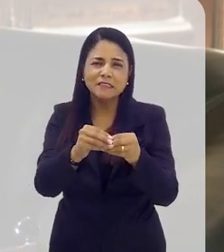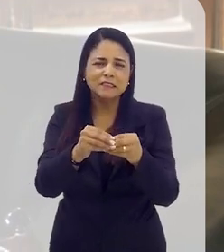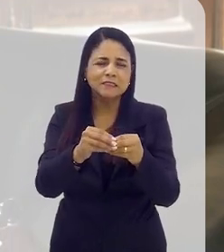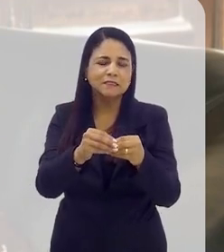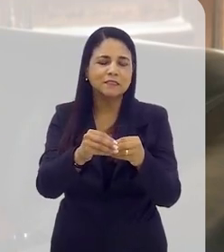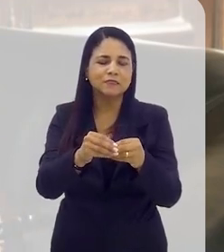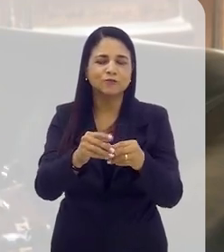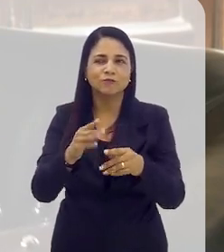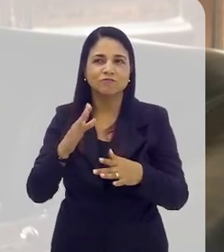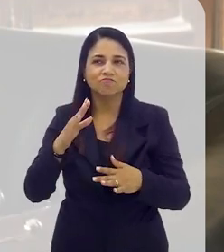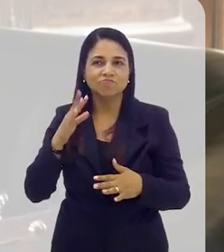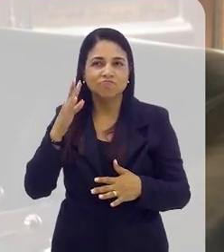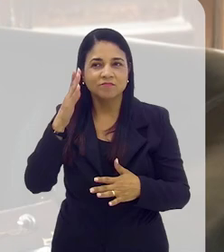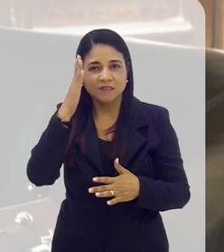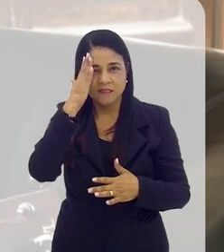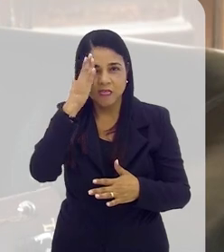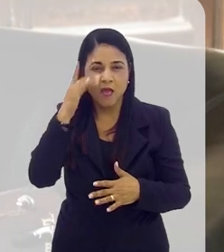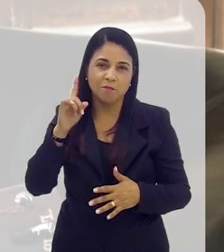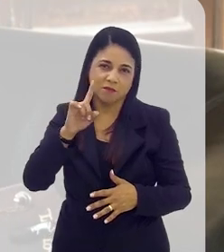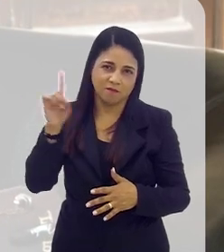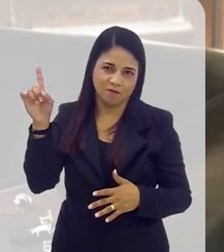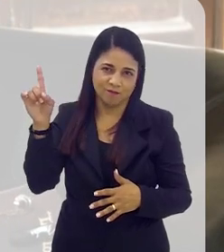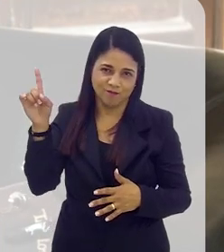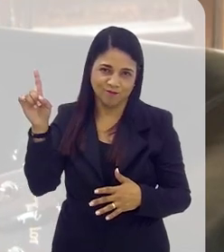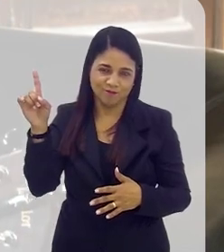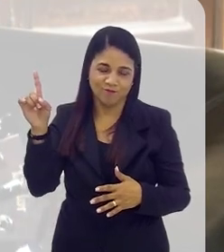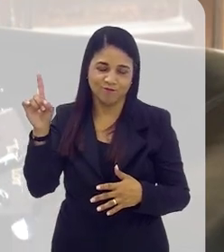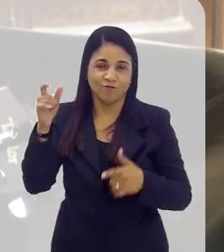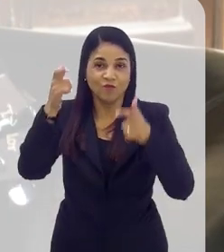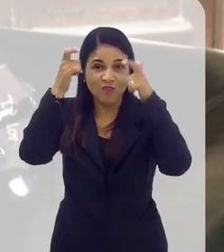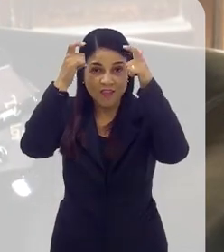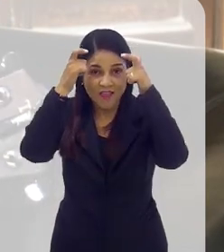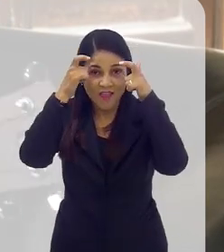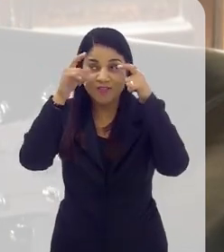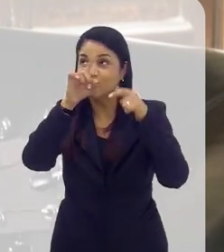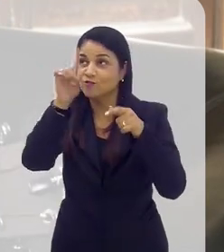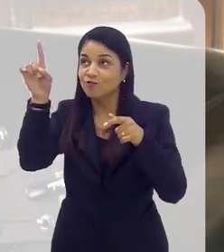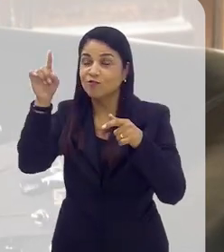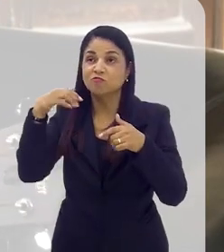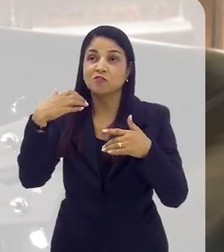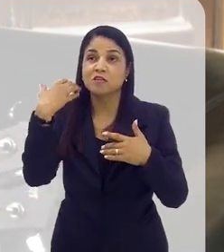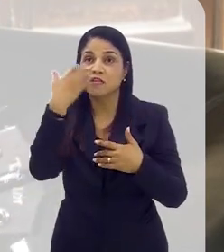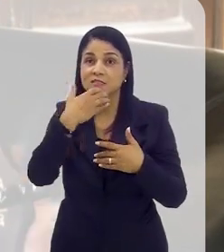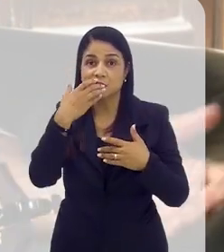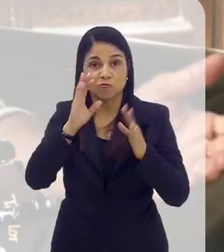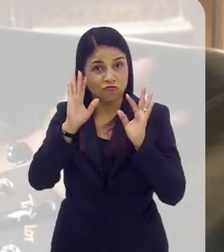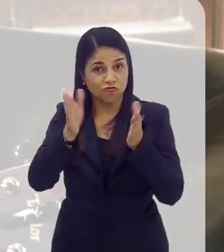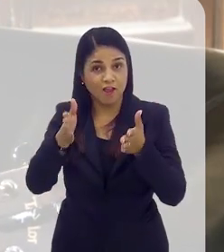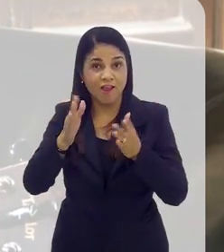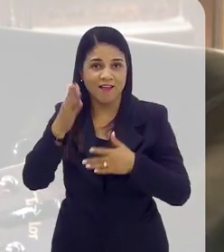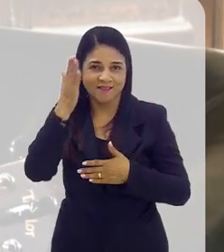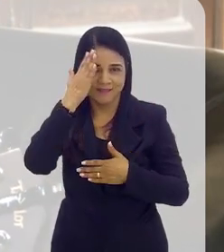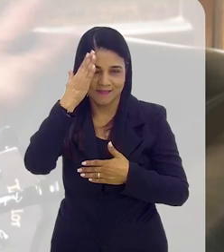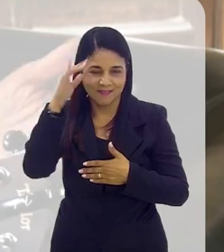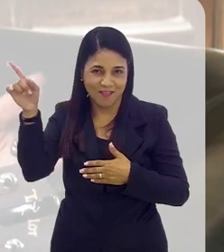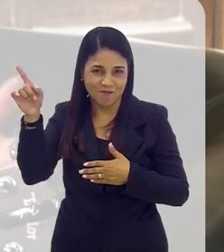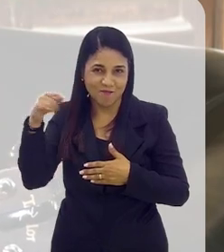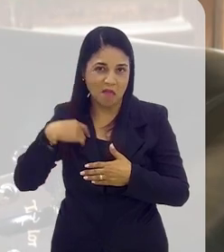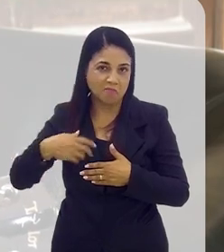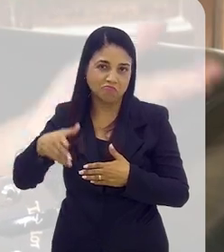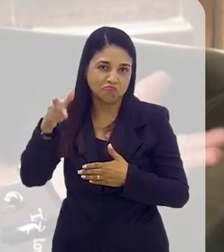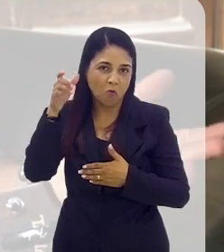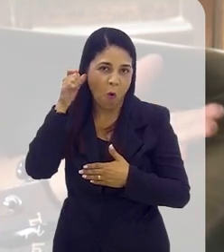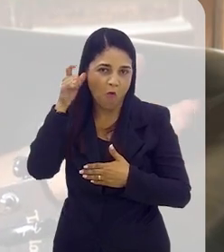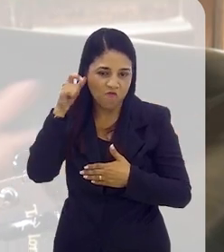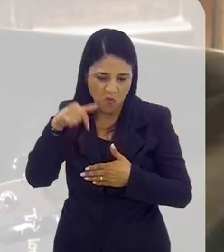passado, Deus ele tem a presciência de todas as coisas. Então, existem canções que a gente que no reino de Deus já